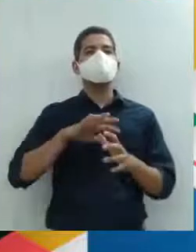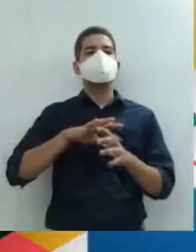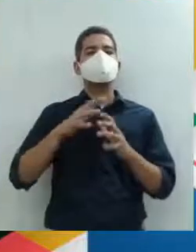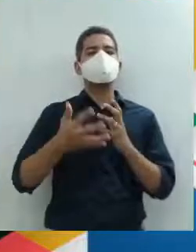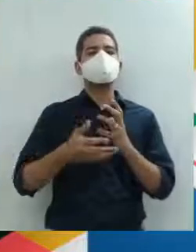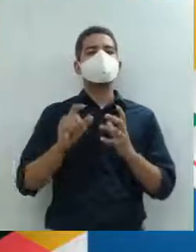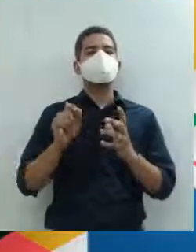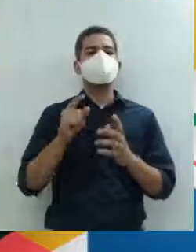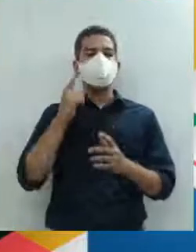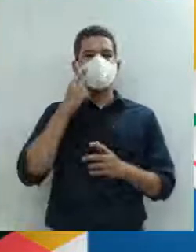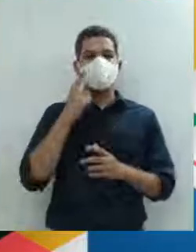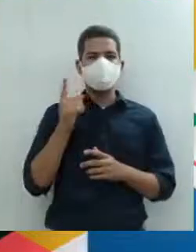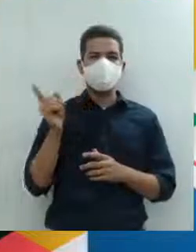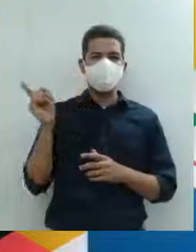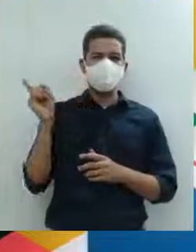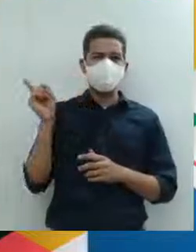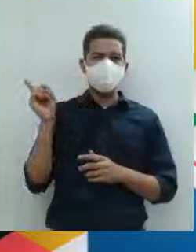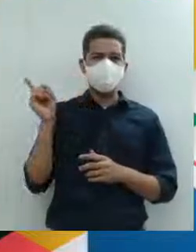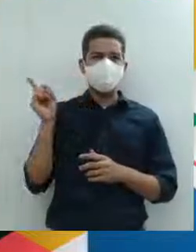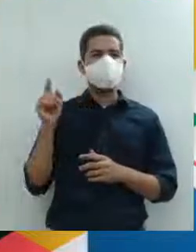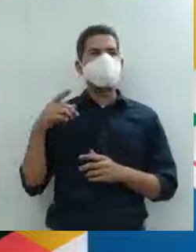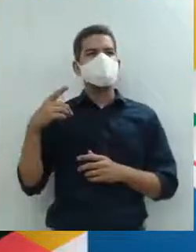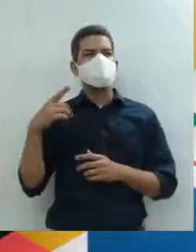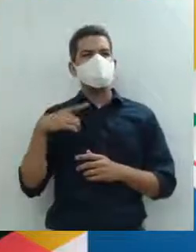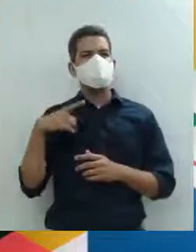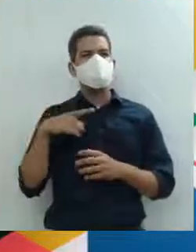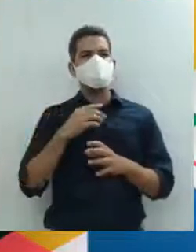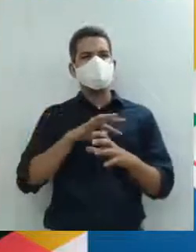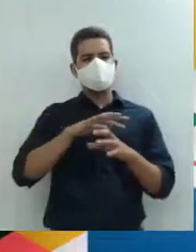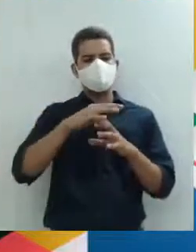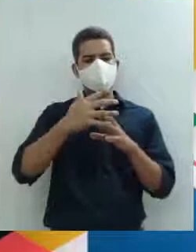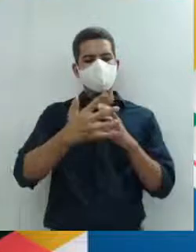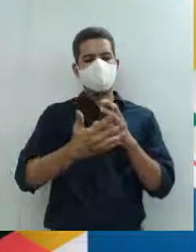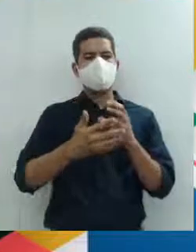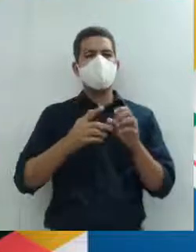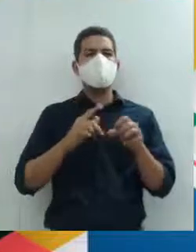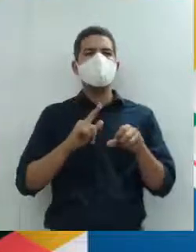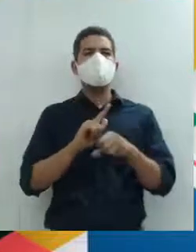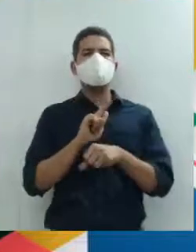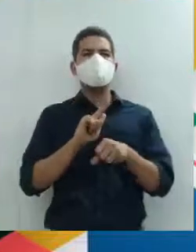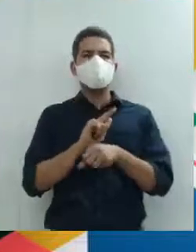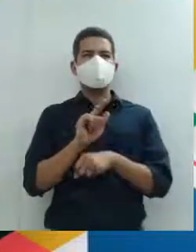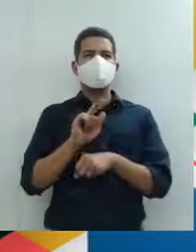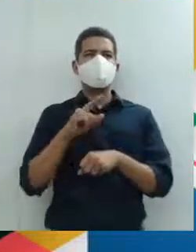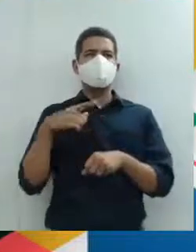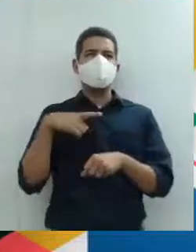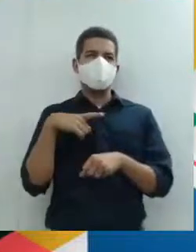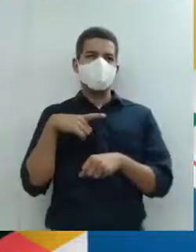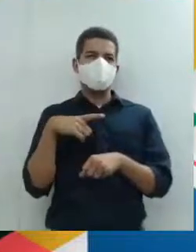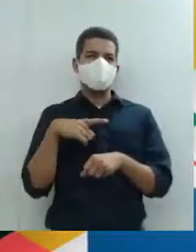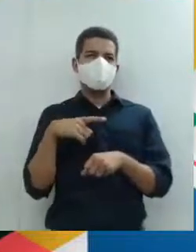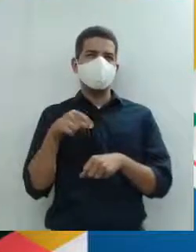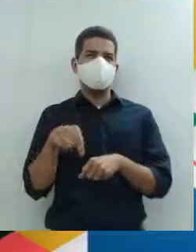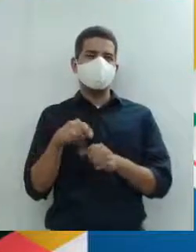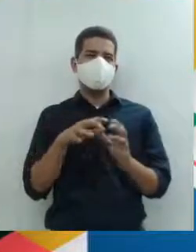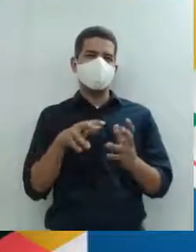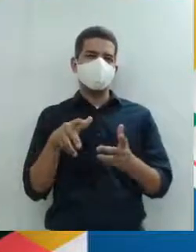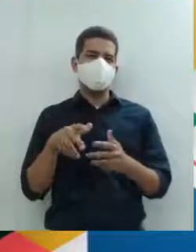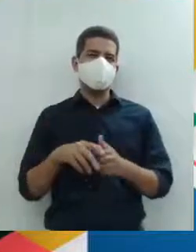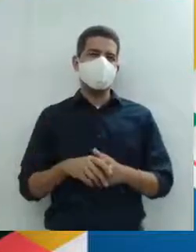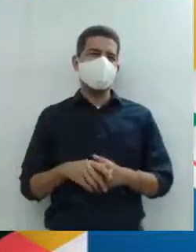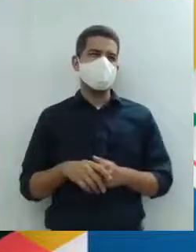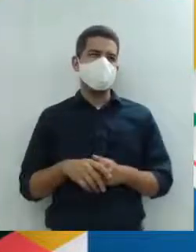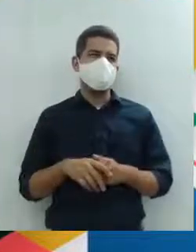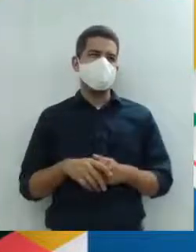A atmosfera, vê o que está escrito. É a camada gasosa que envolve a Terra. Então, veja, você vive num planeta que ele